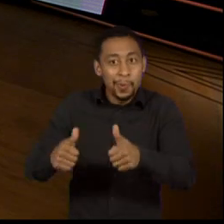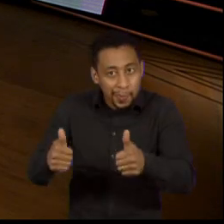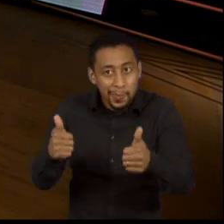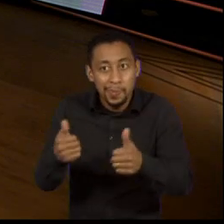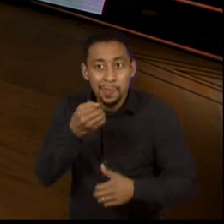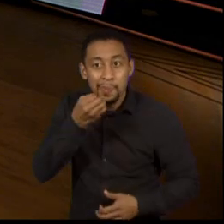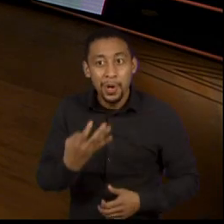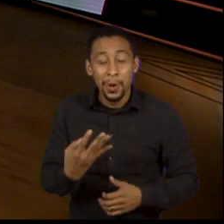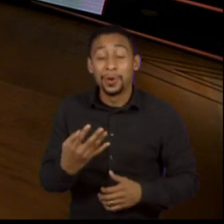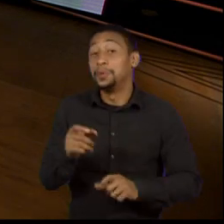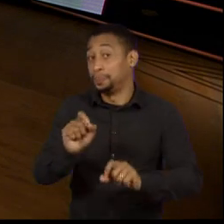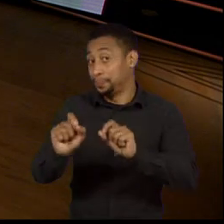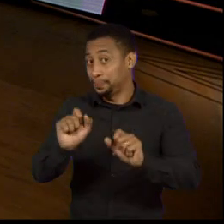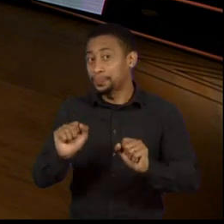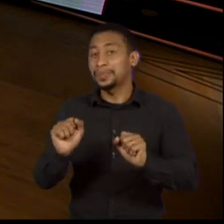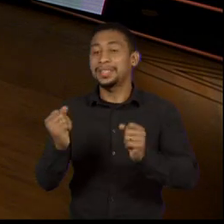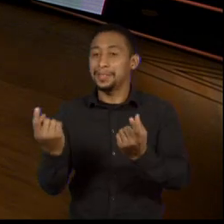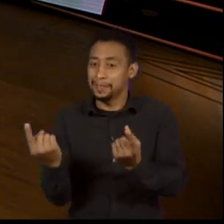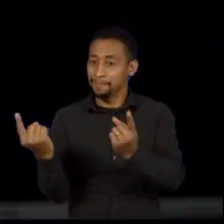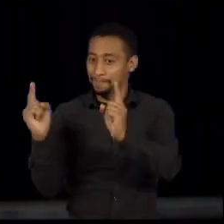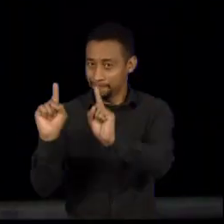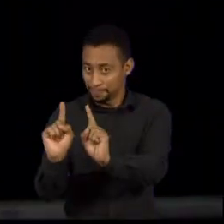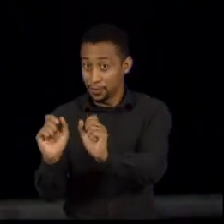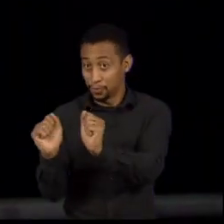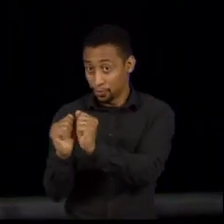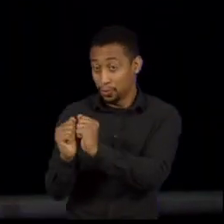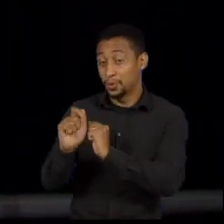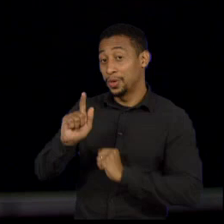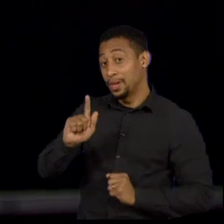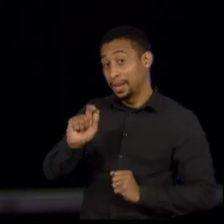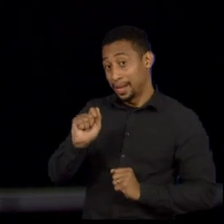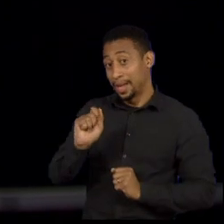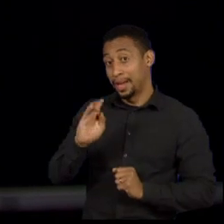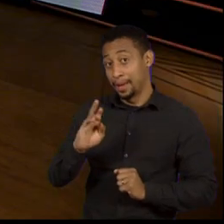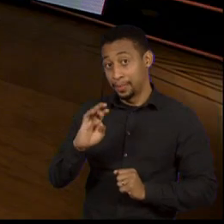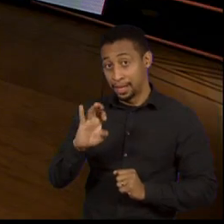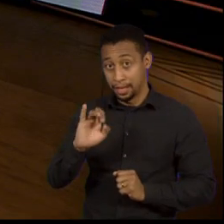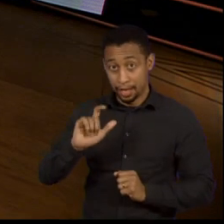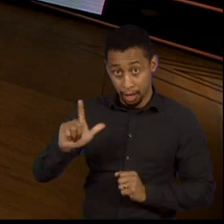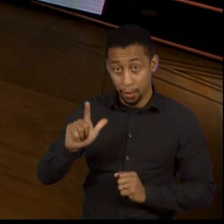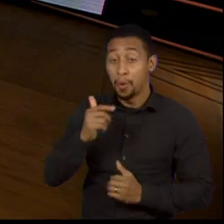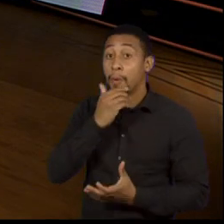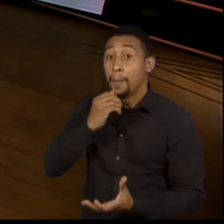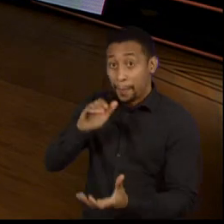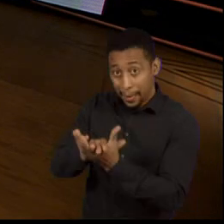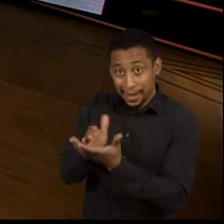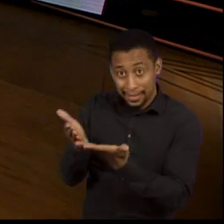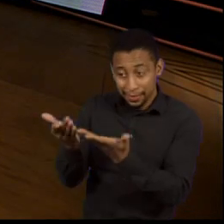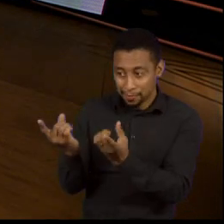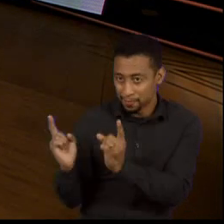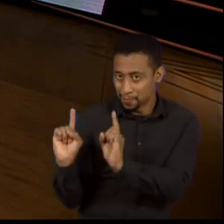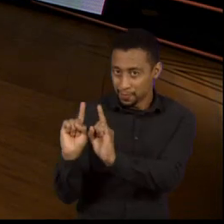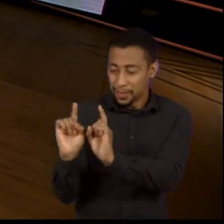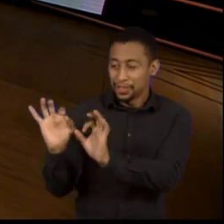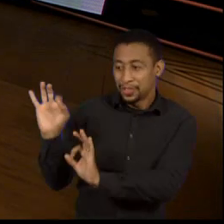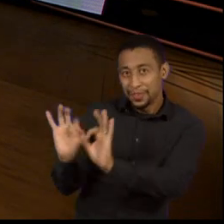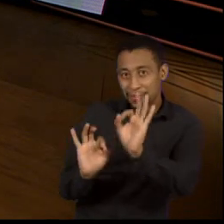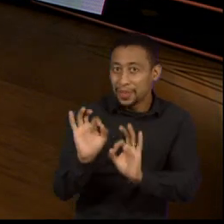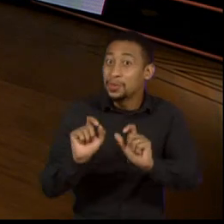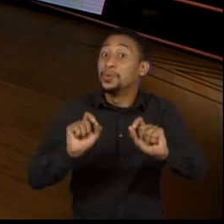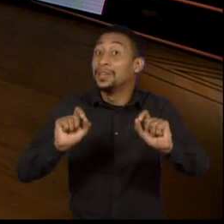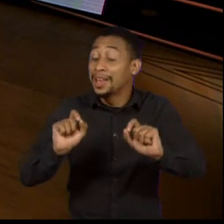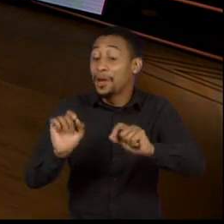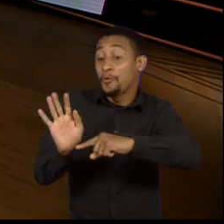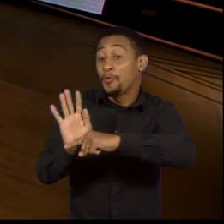uma parceria com o Gabriel, com quem eu sou casada, e nós fizemos o que a gente chama, né, de teatro-filme, a gente fez